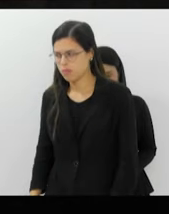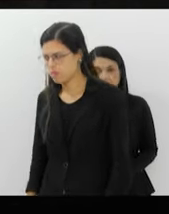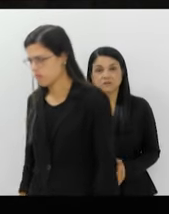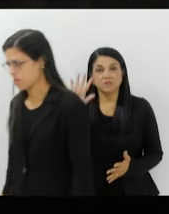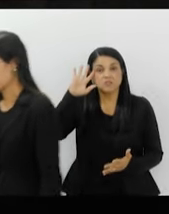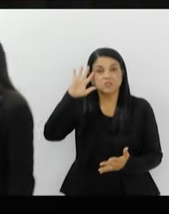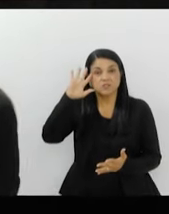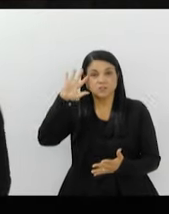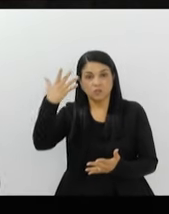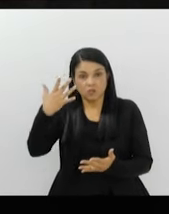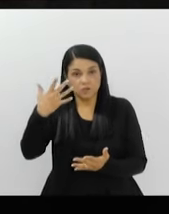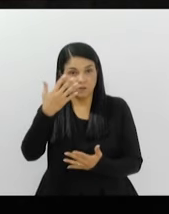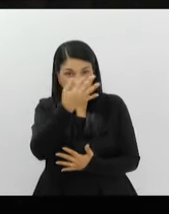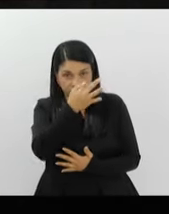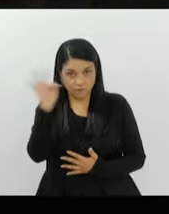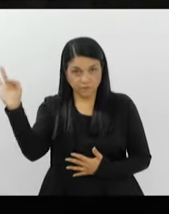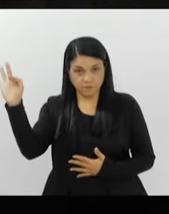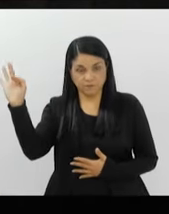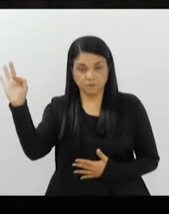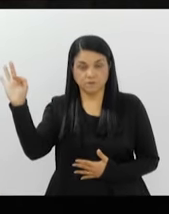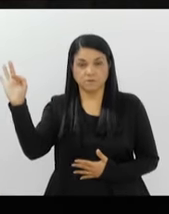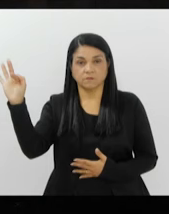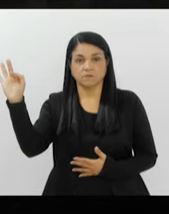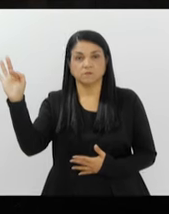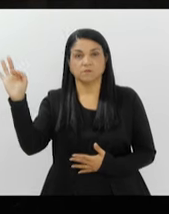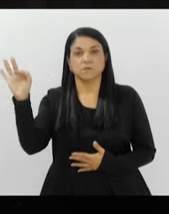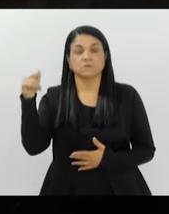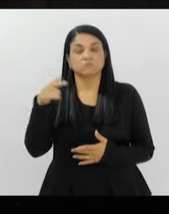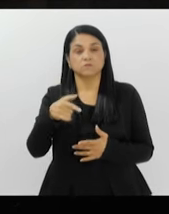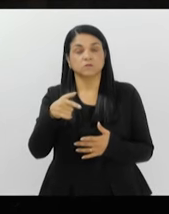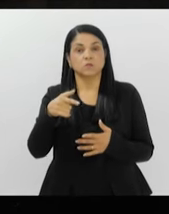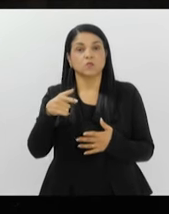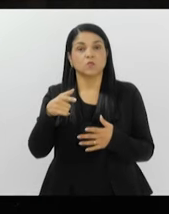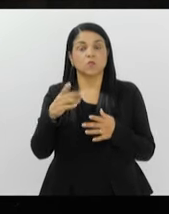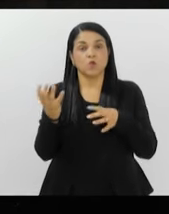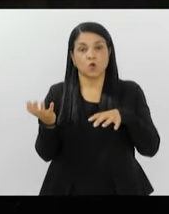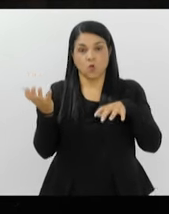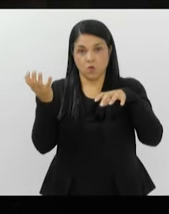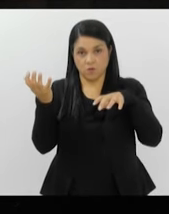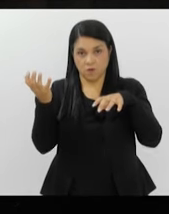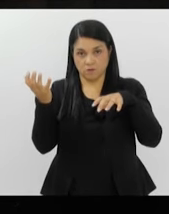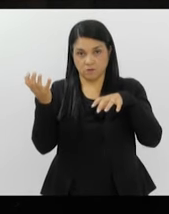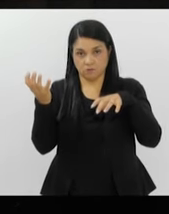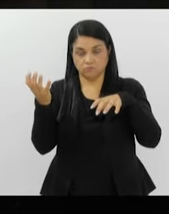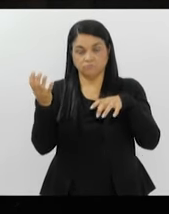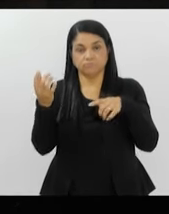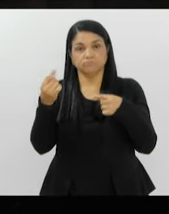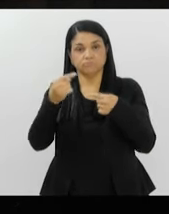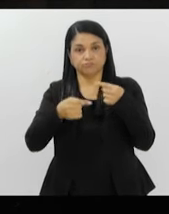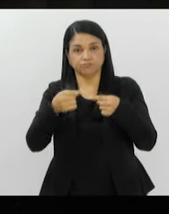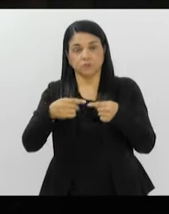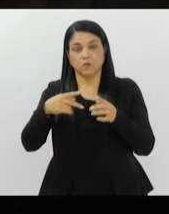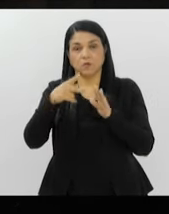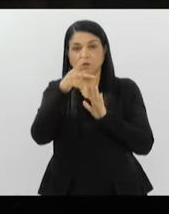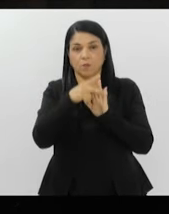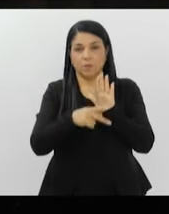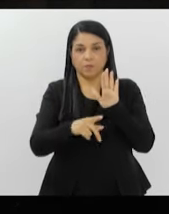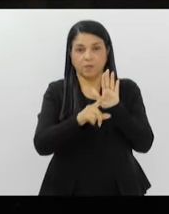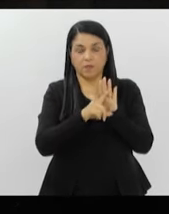solução Federativa tá tramitando no Congresso Nacional que é o PLC